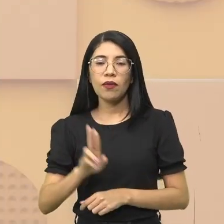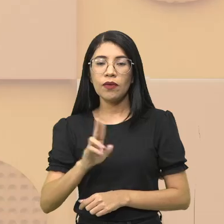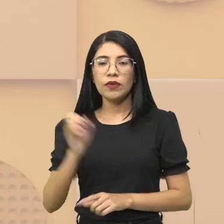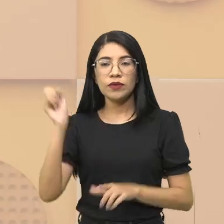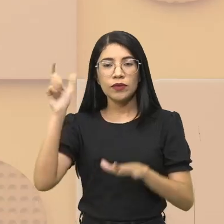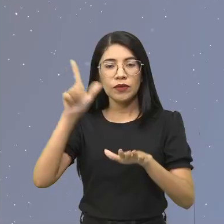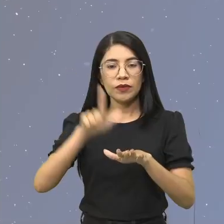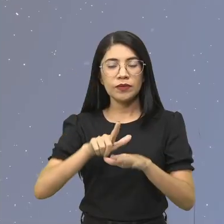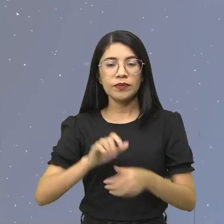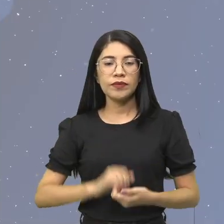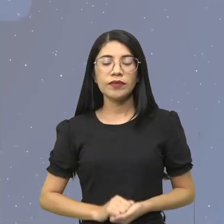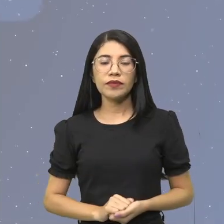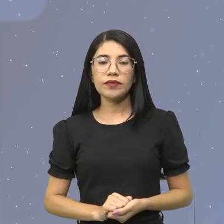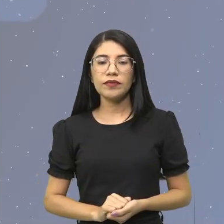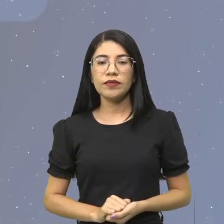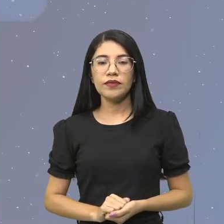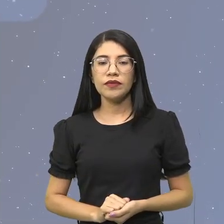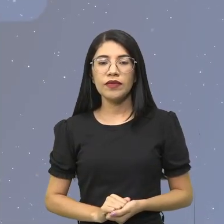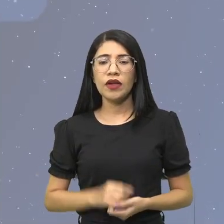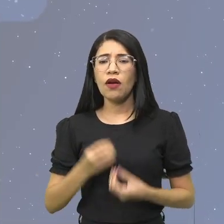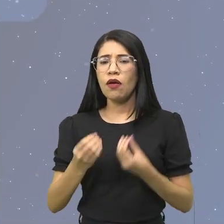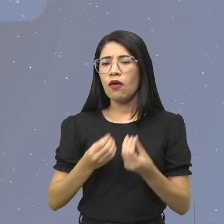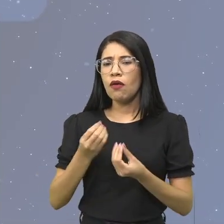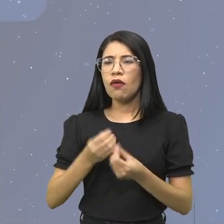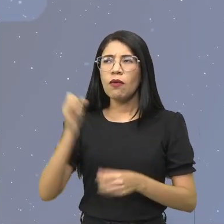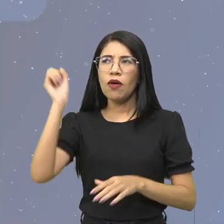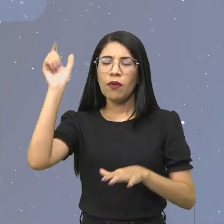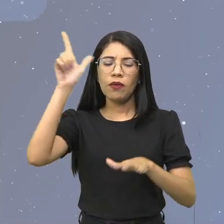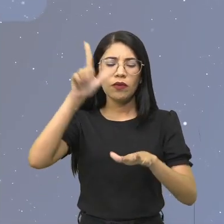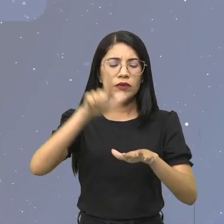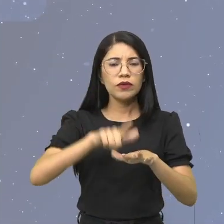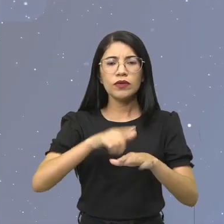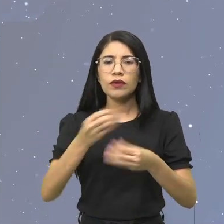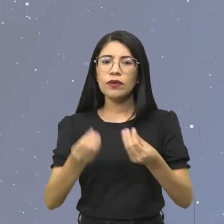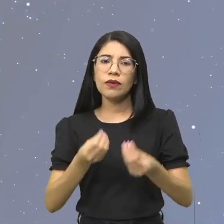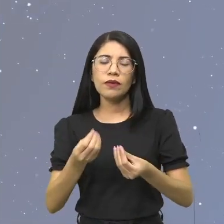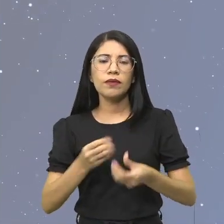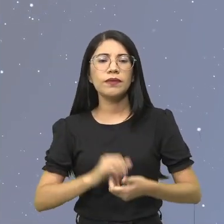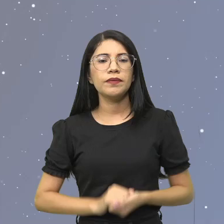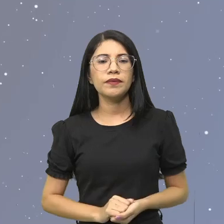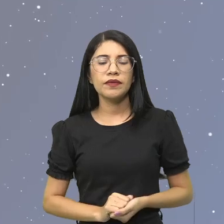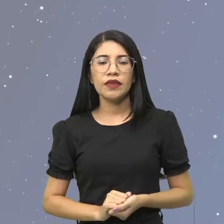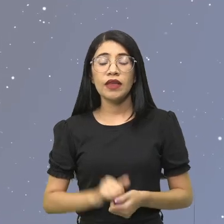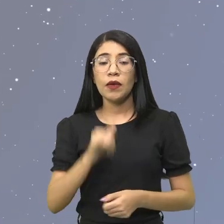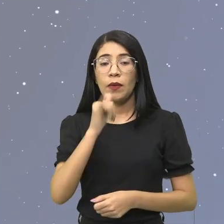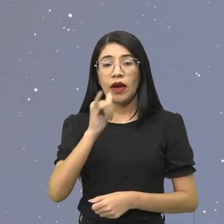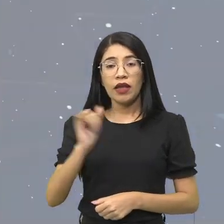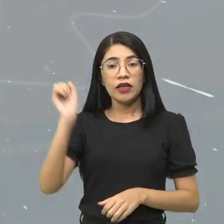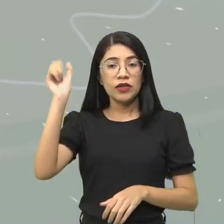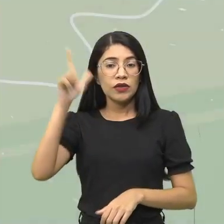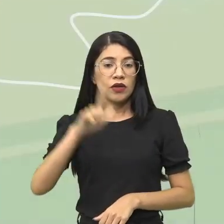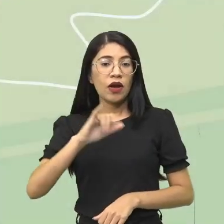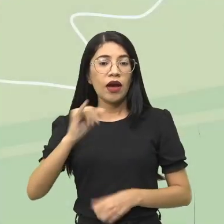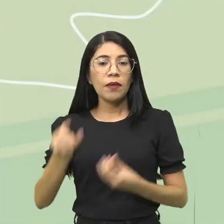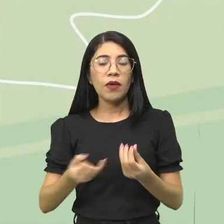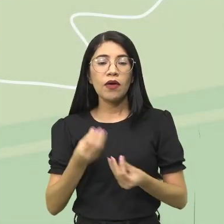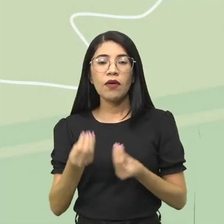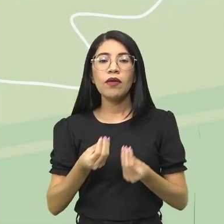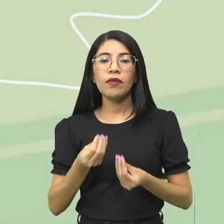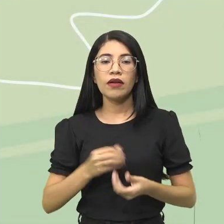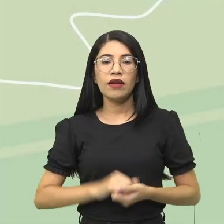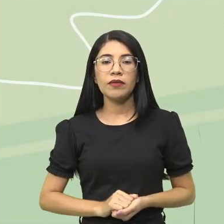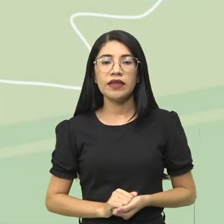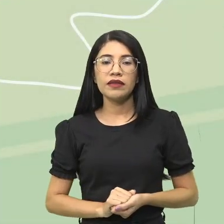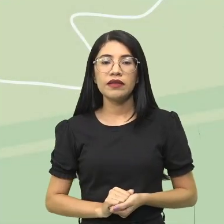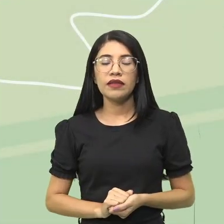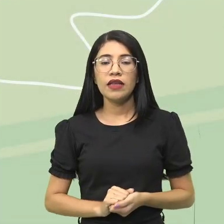energia solar. Como funciona a energia solar? A energia solar é proveniente da luz do Sol